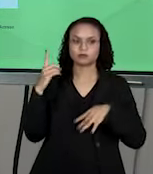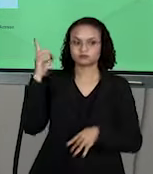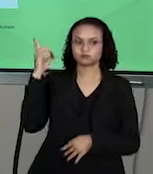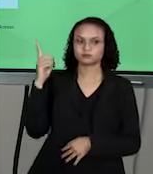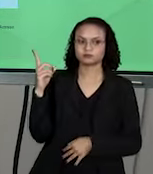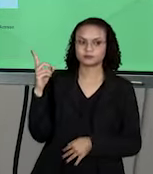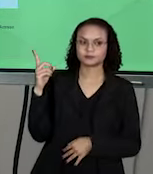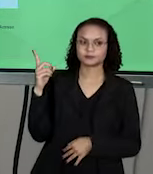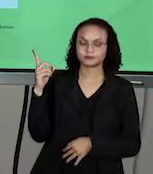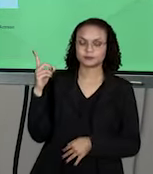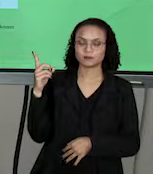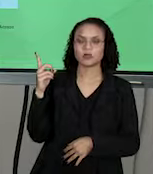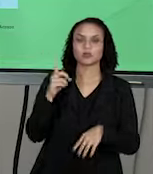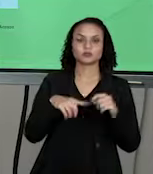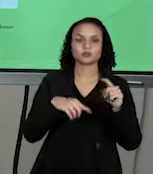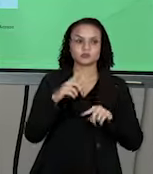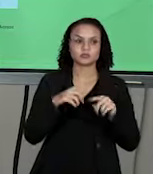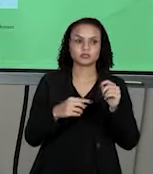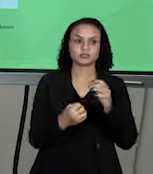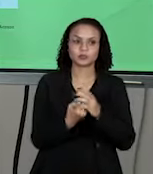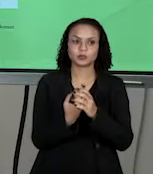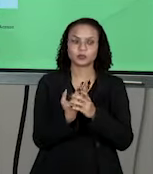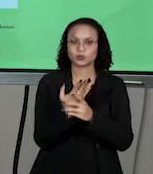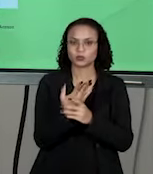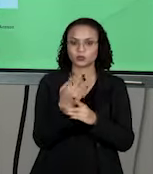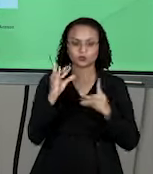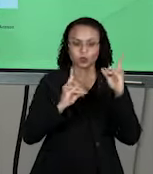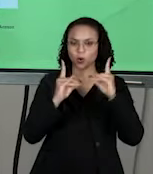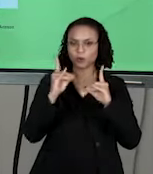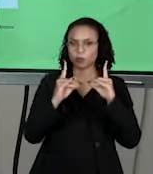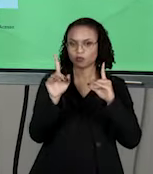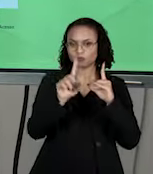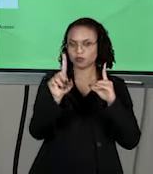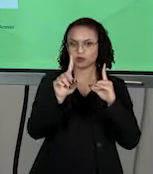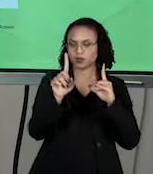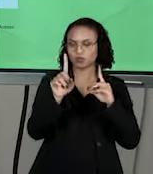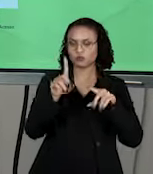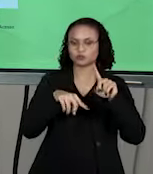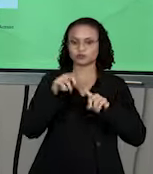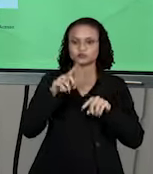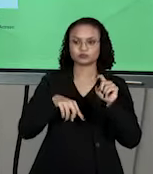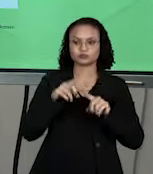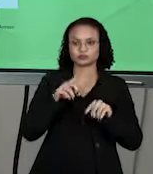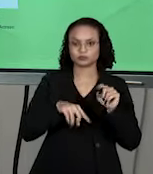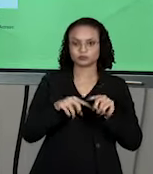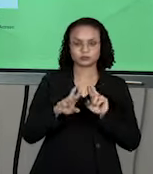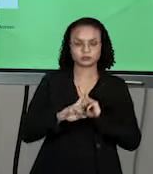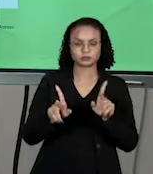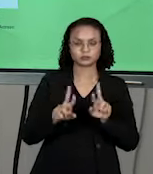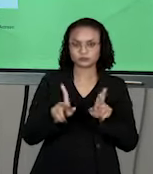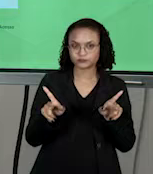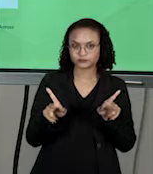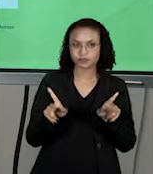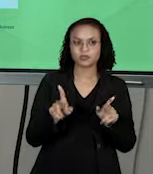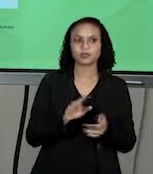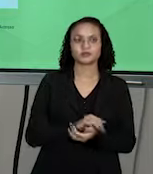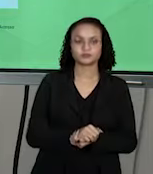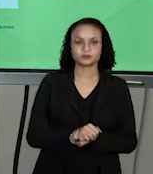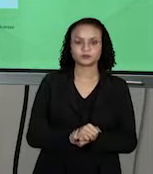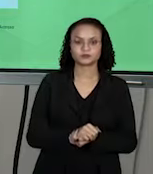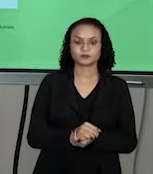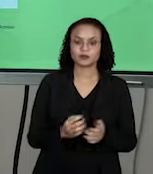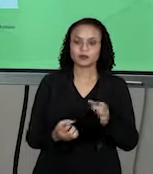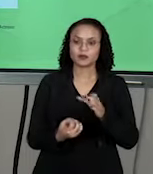a substância que ela produz. Primeiro, ela não produz o hormônio, né? Ela vai produzir uma secreção. Ela libera